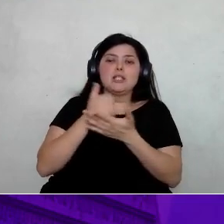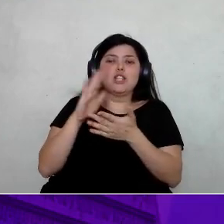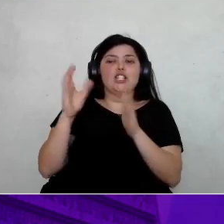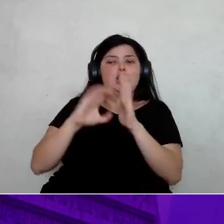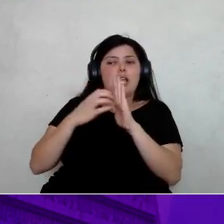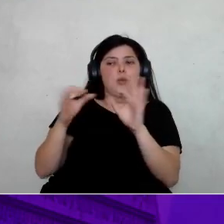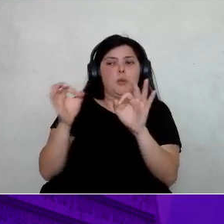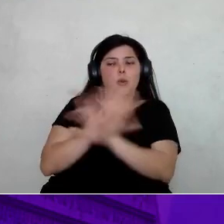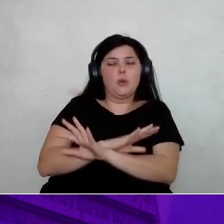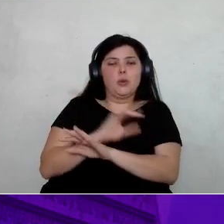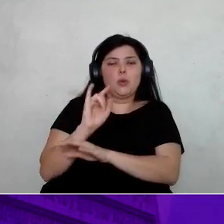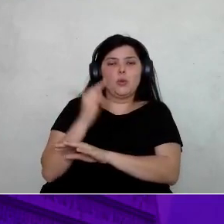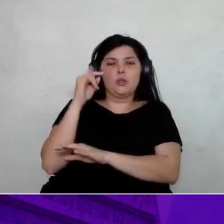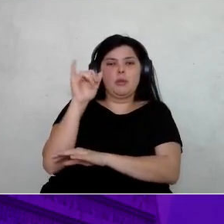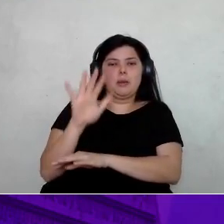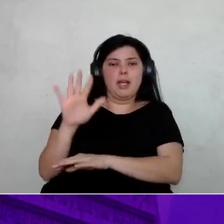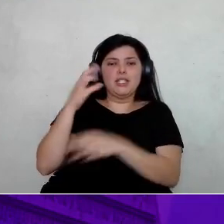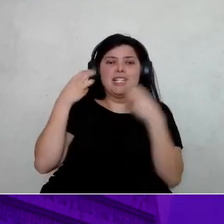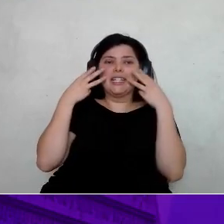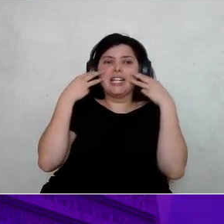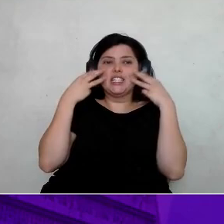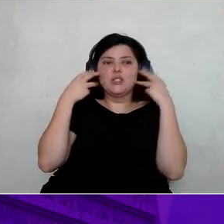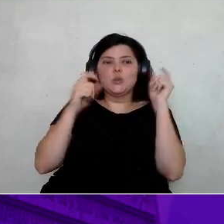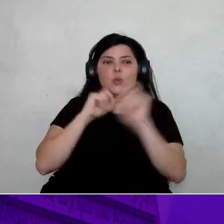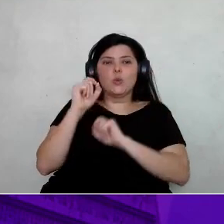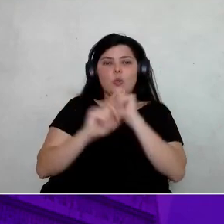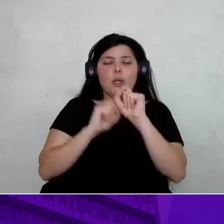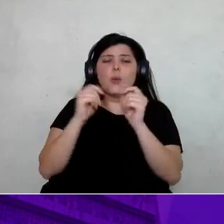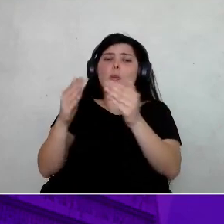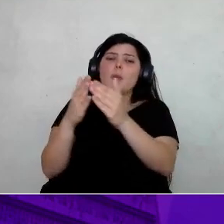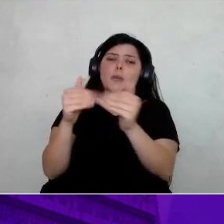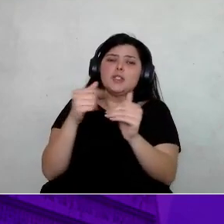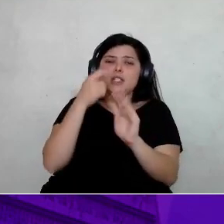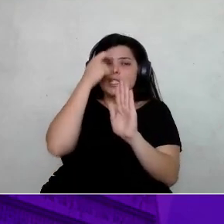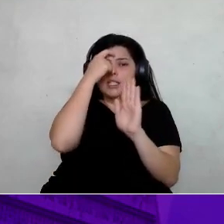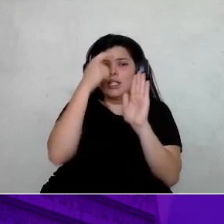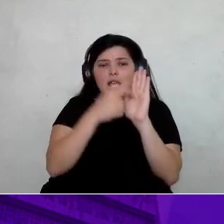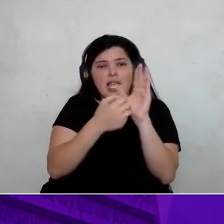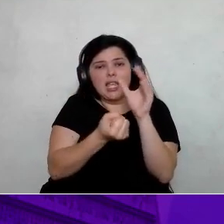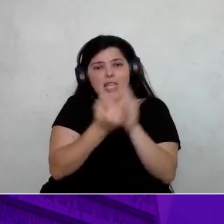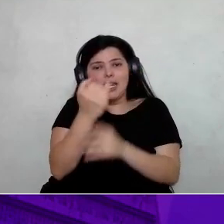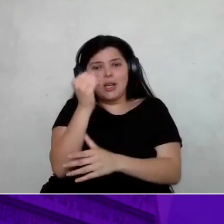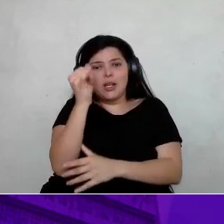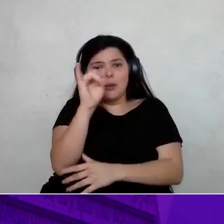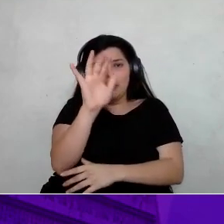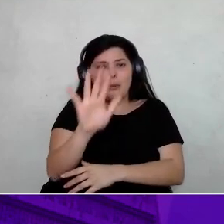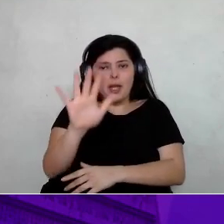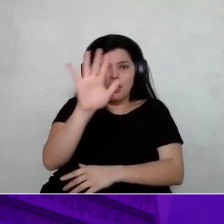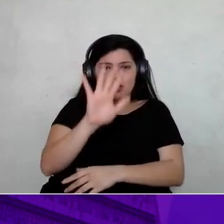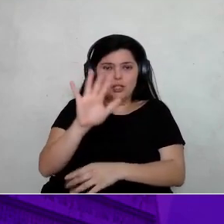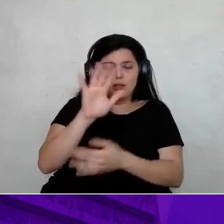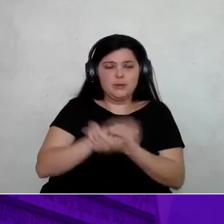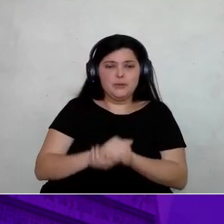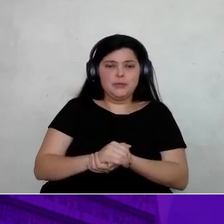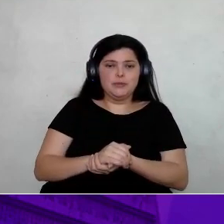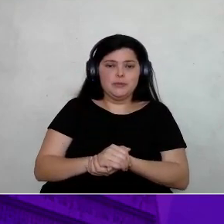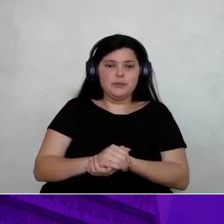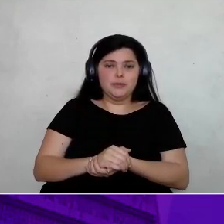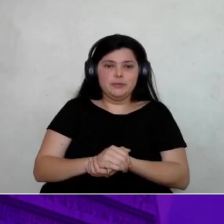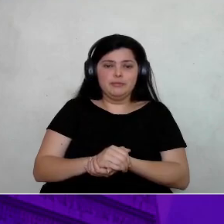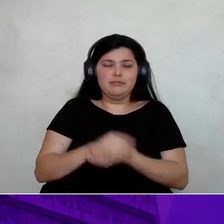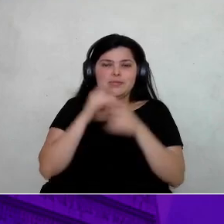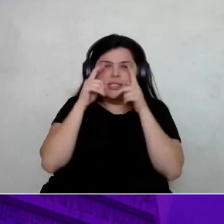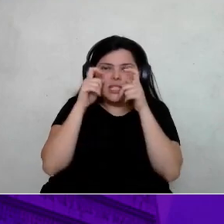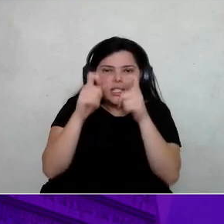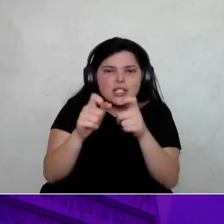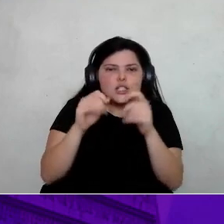última imagem aqui desse gatinho, eu pedi para a IA generativa gerar uma imagem, né, que seja interessante de um animal.